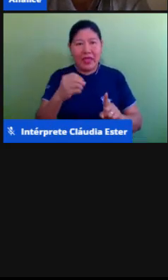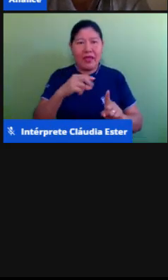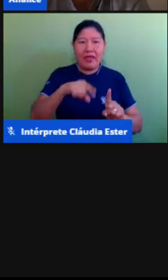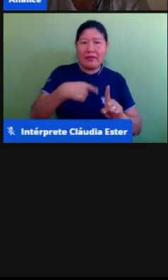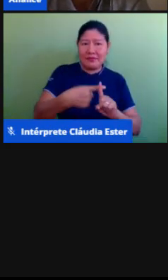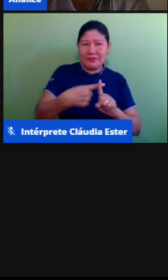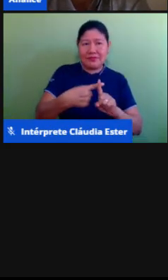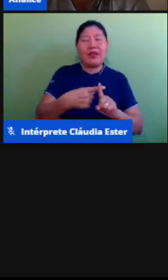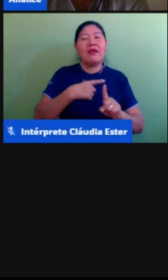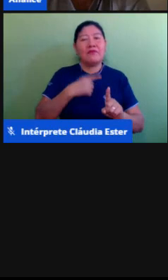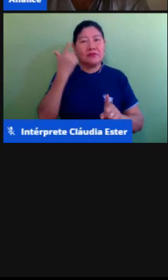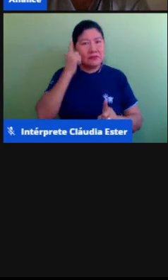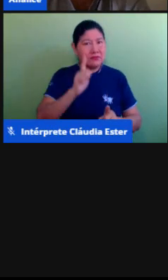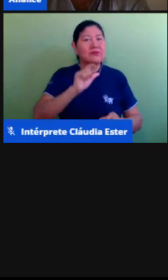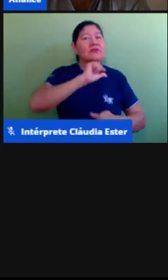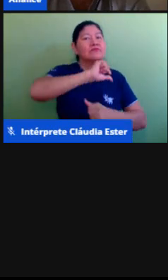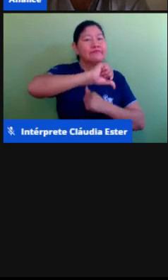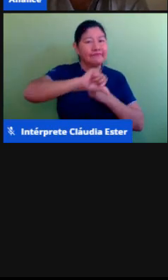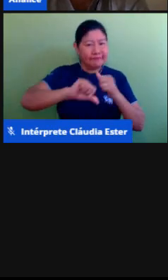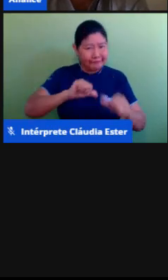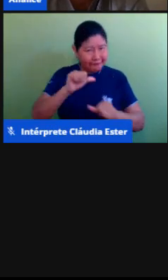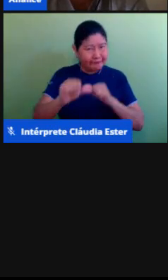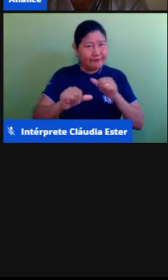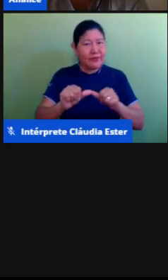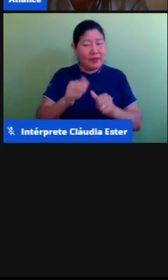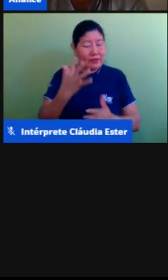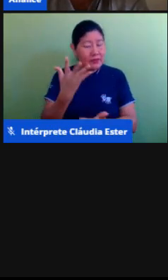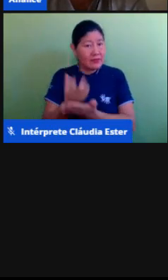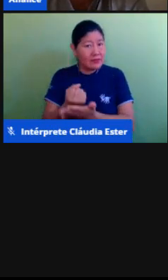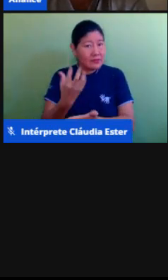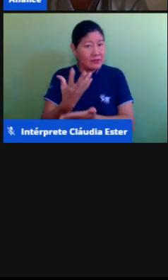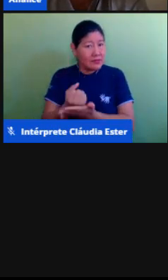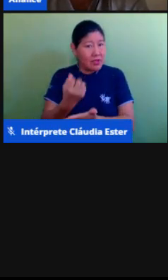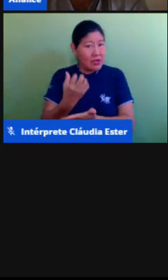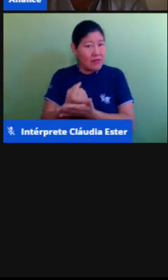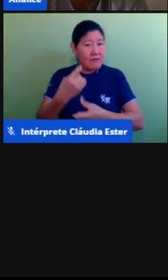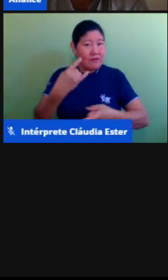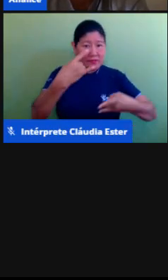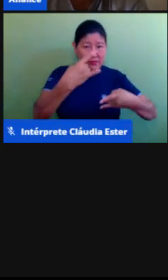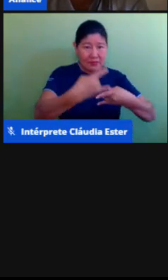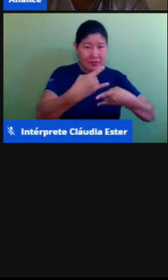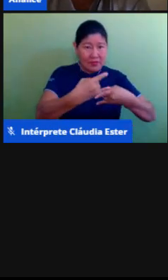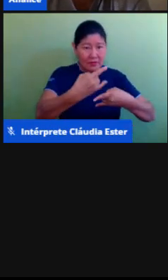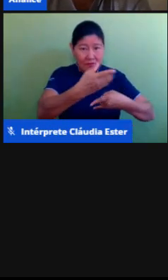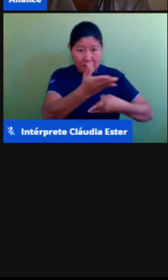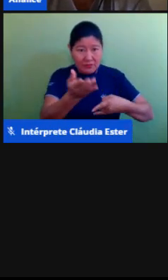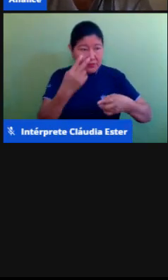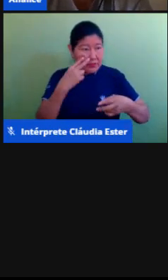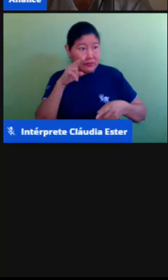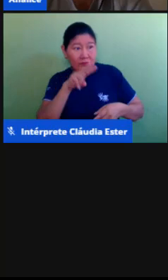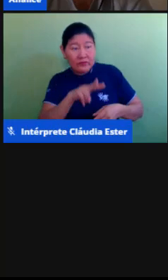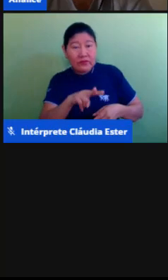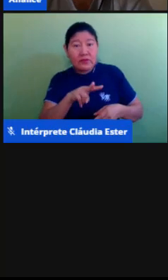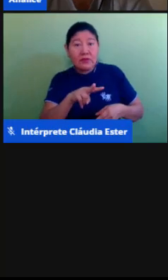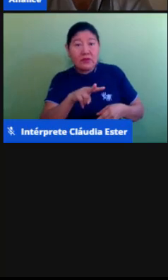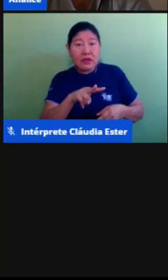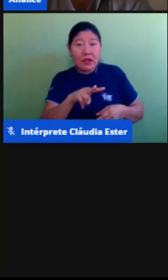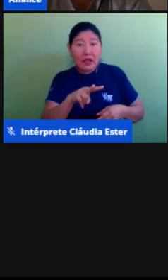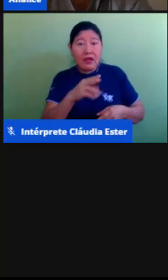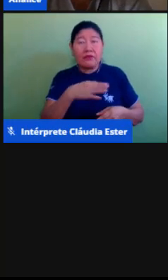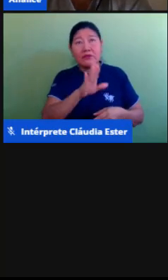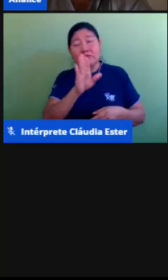essas declarações que vocês baixam, das lives que vocês assistiram, né? E aí vocês levam